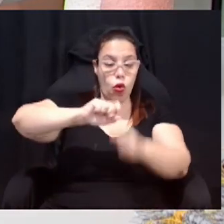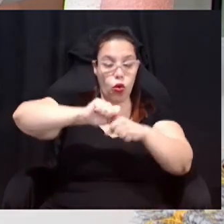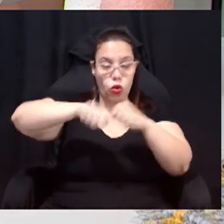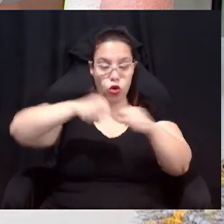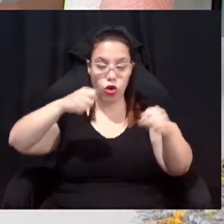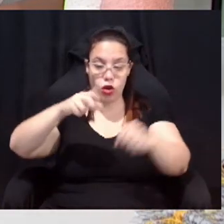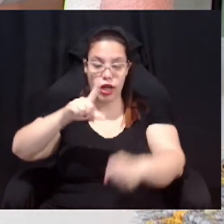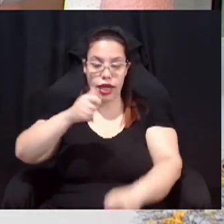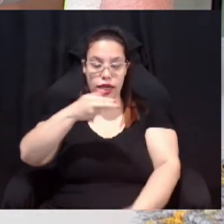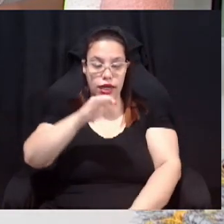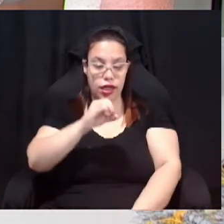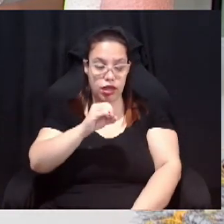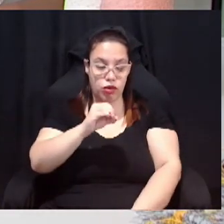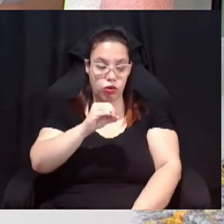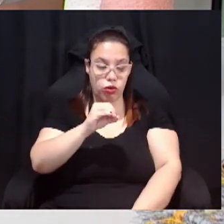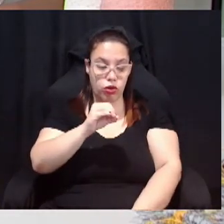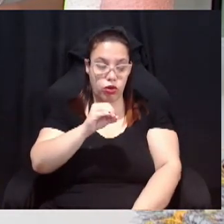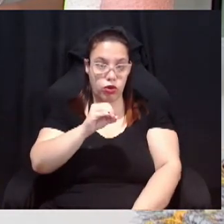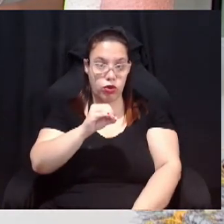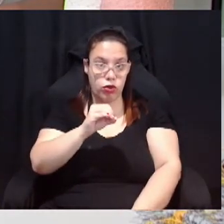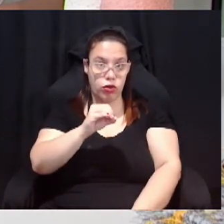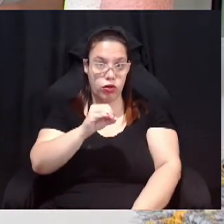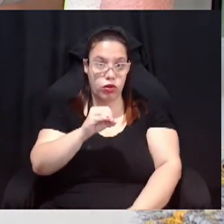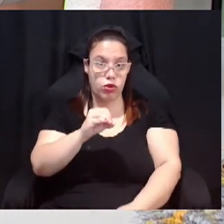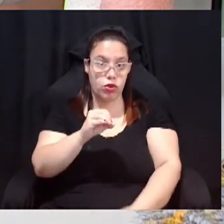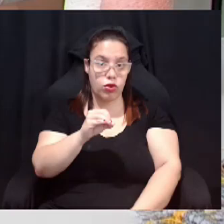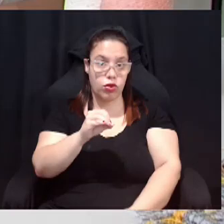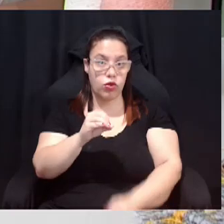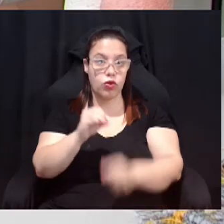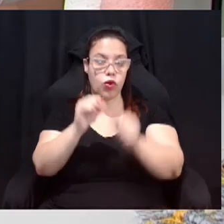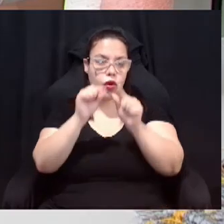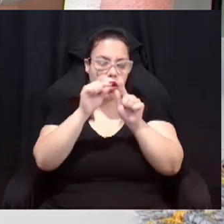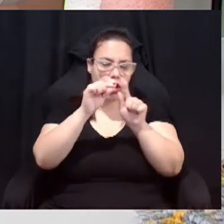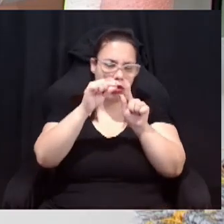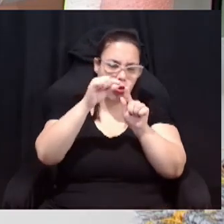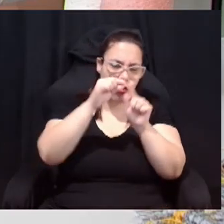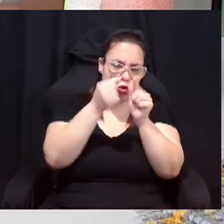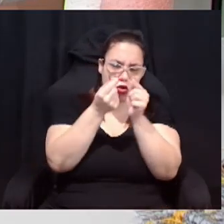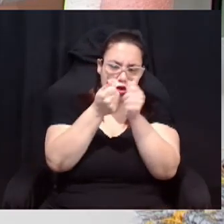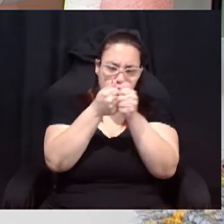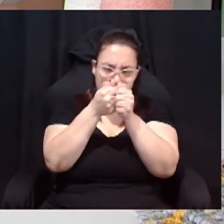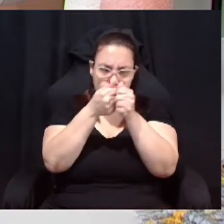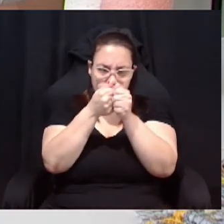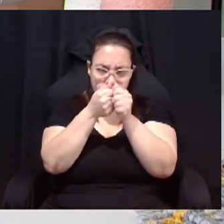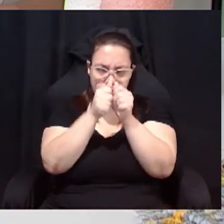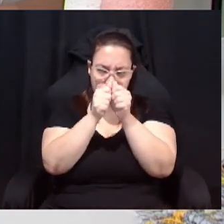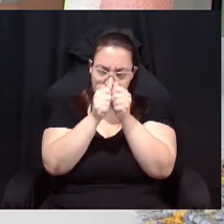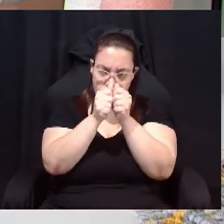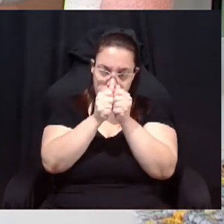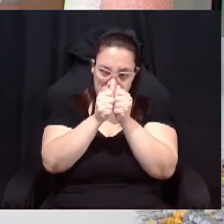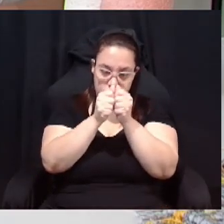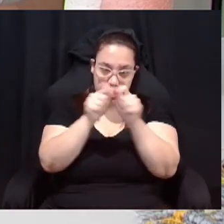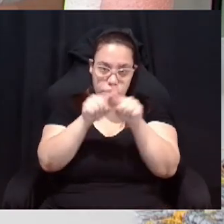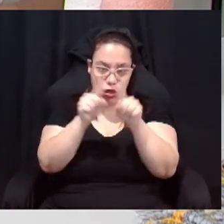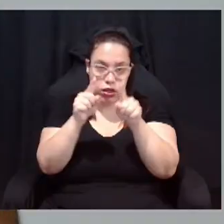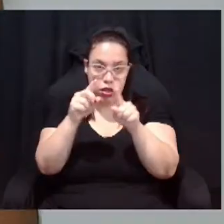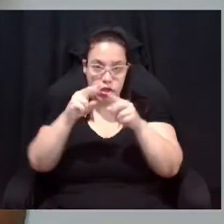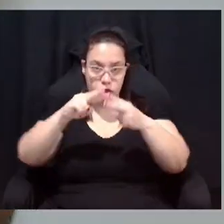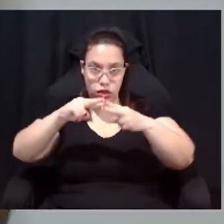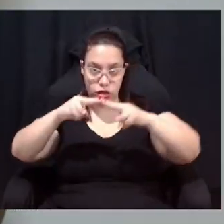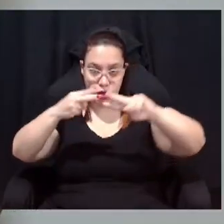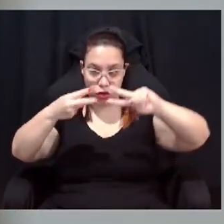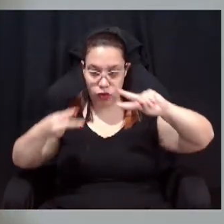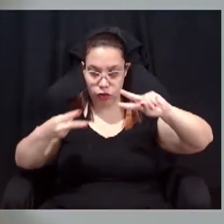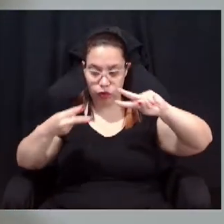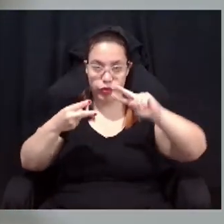Esse nó de laçado a gente coloca as pontinhas juntas. Mas o DNA, ele tem uma